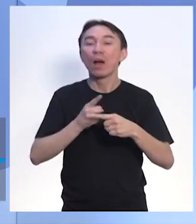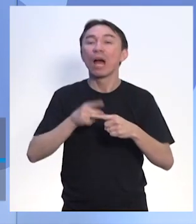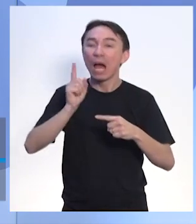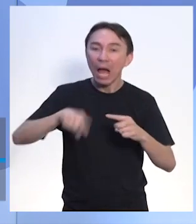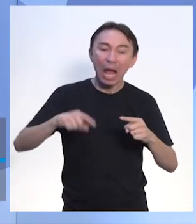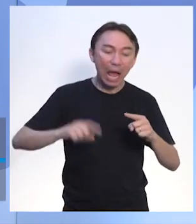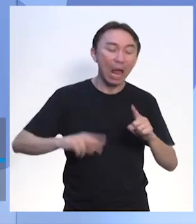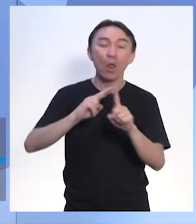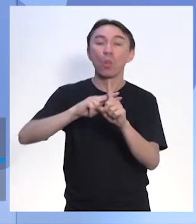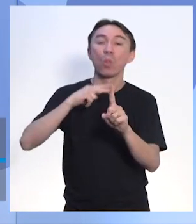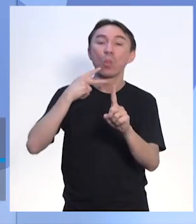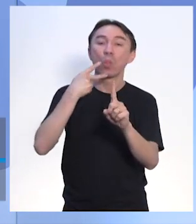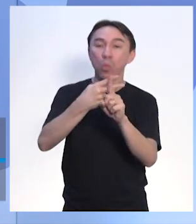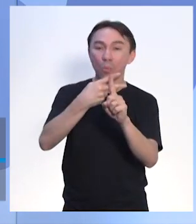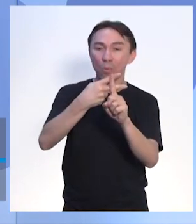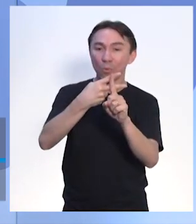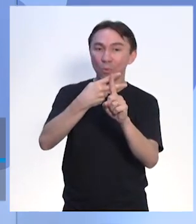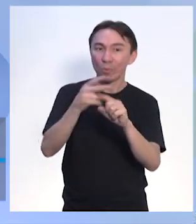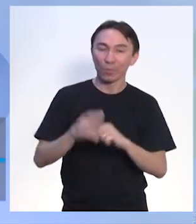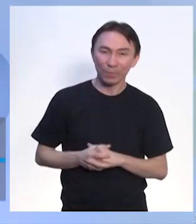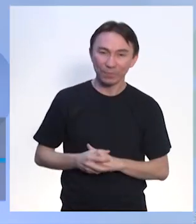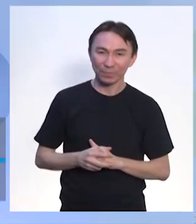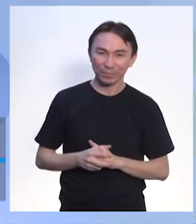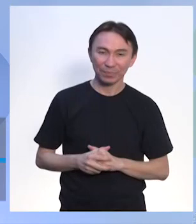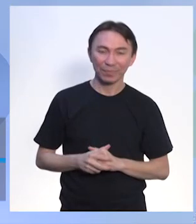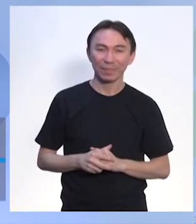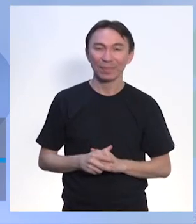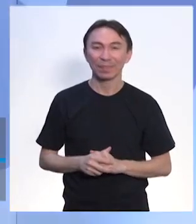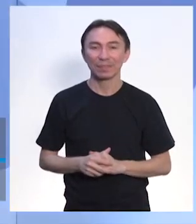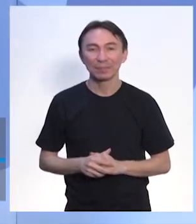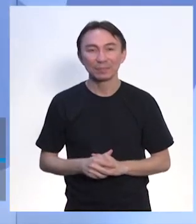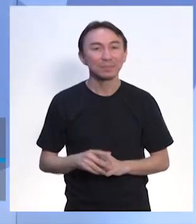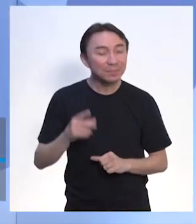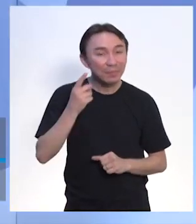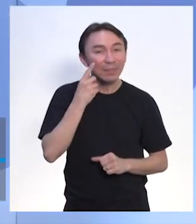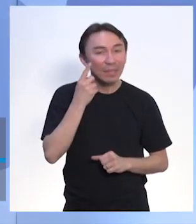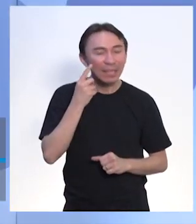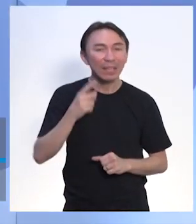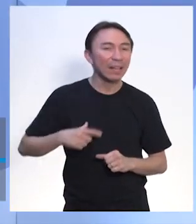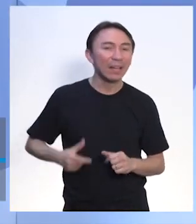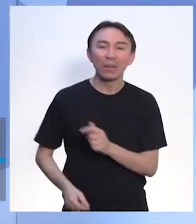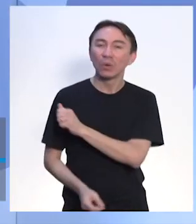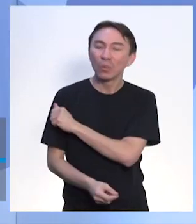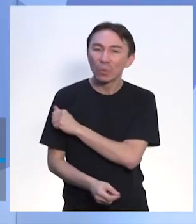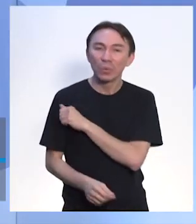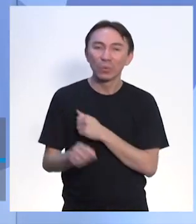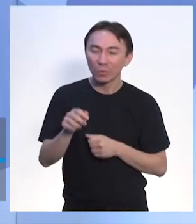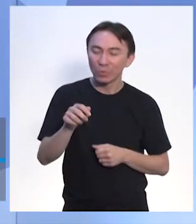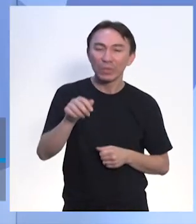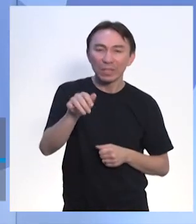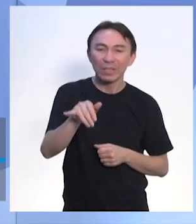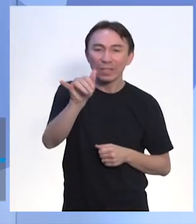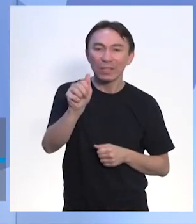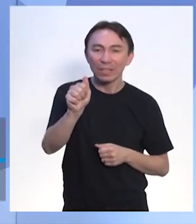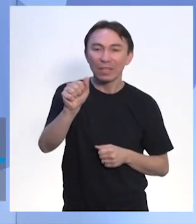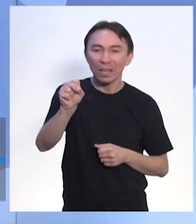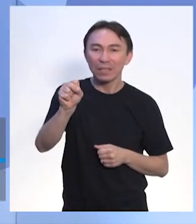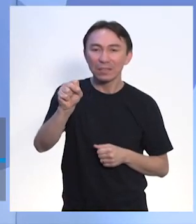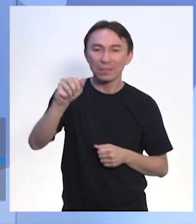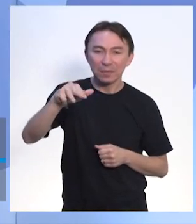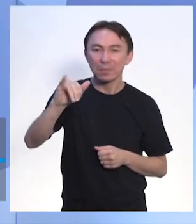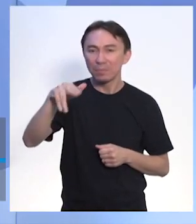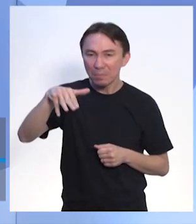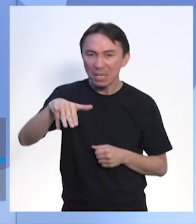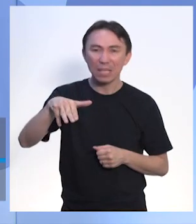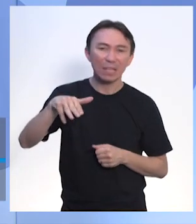E aí escreveu um negócio que eu não entendo aqui, tá meio confuso, tá? Da aluna Yasmin, e entra um mês de março aqui, estranho,